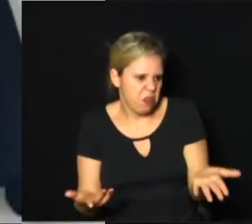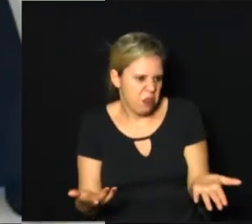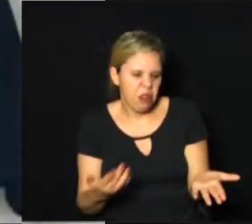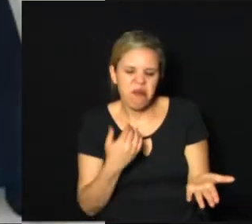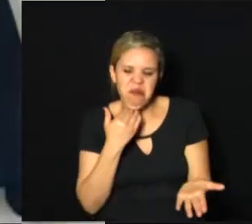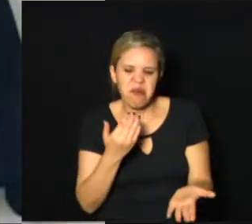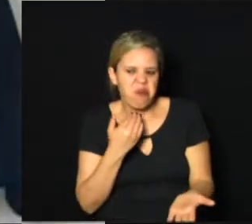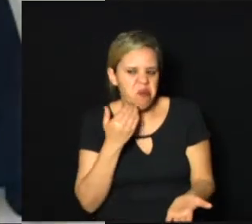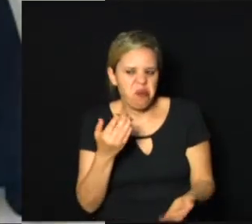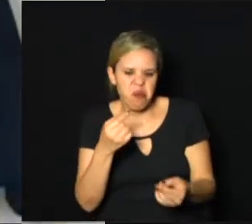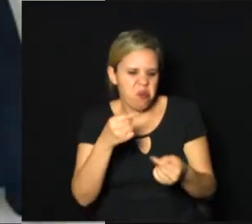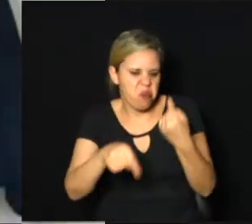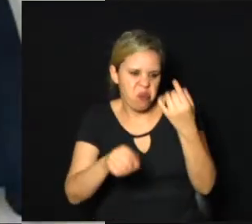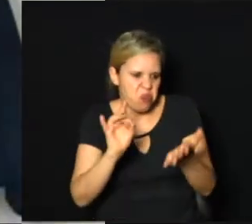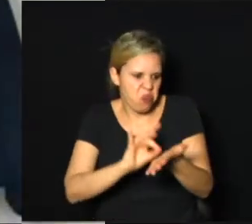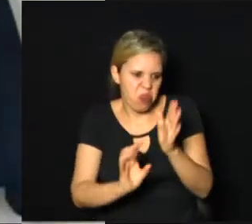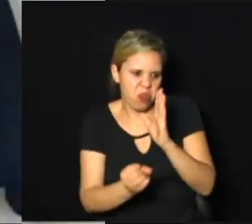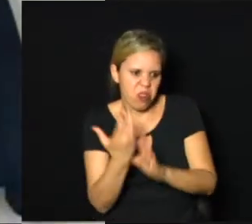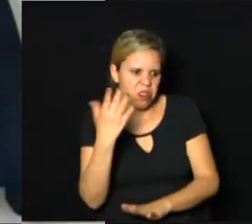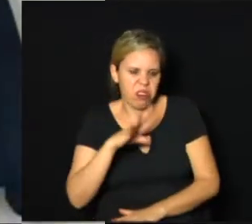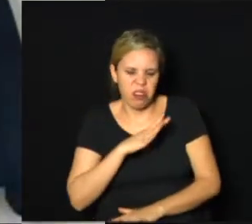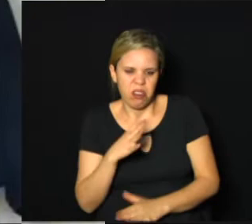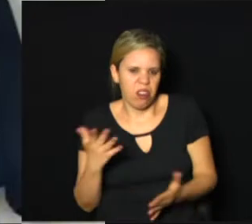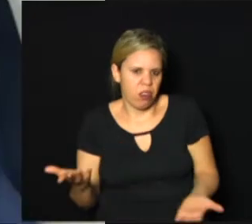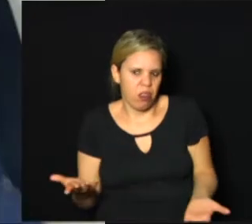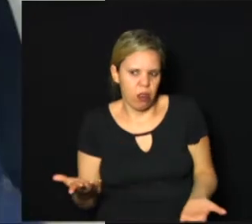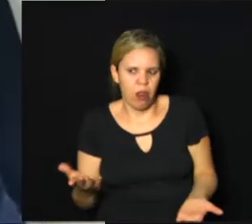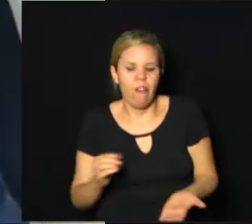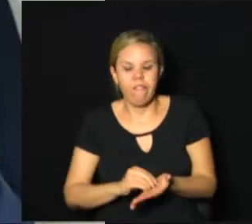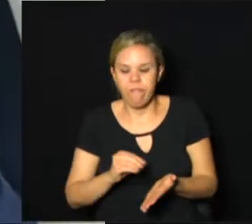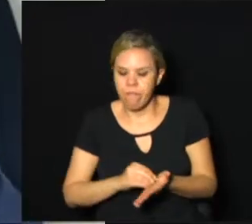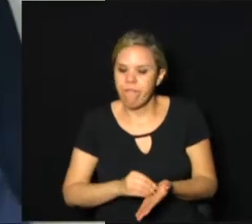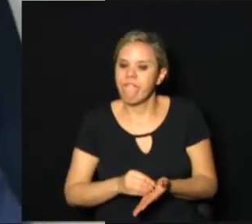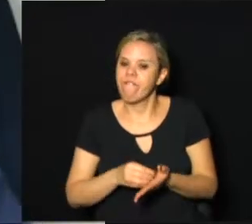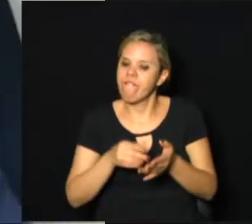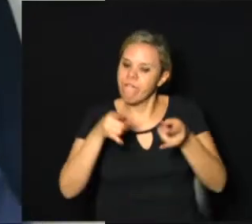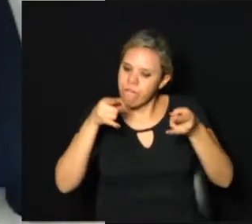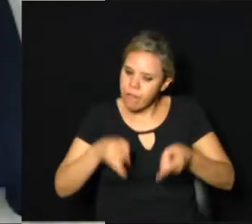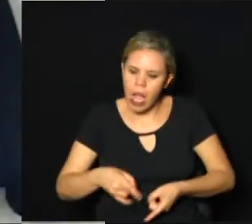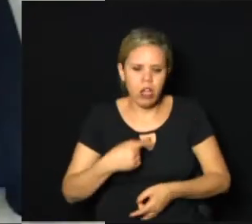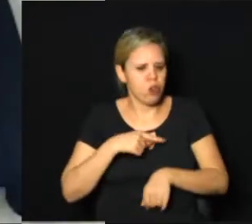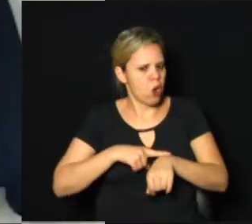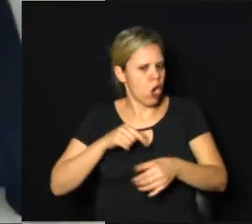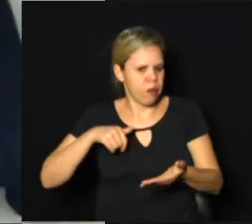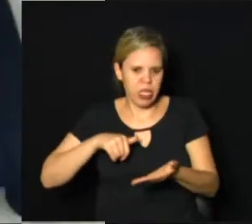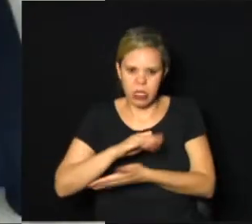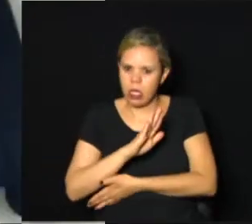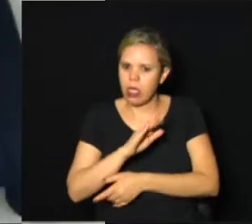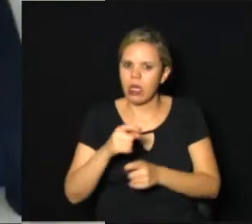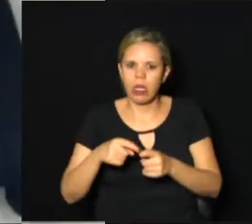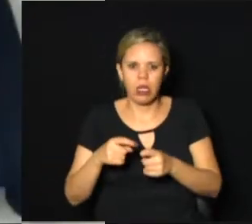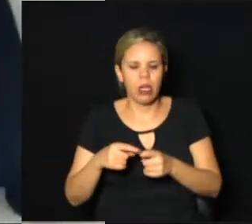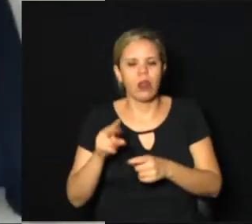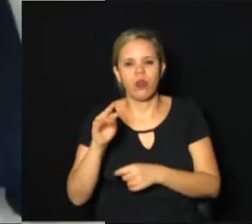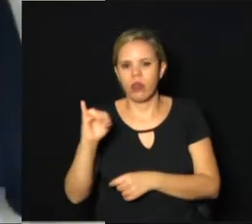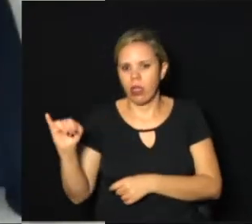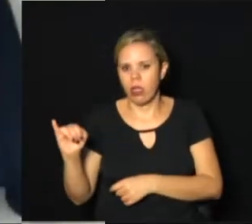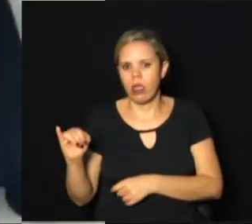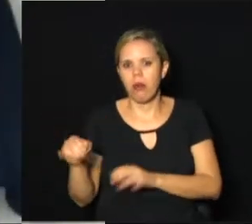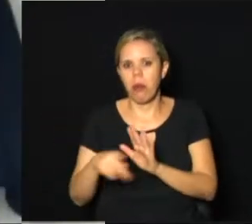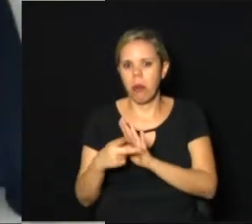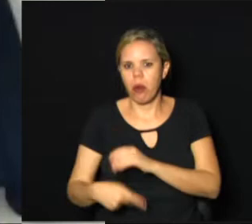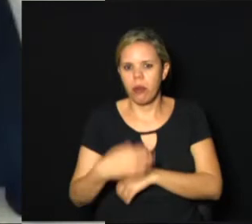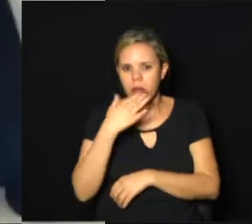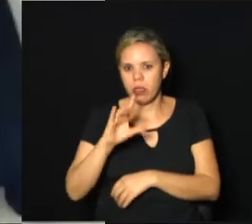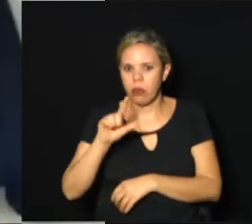que não são compatíveis com a realidade da cidade. Falta leito e não é hora de demitir a equipe de terapia intensiva pediátrica. Na hora que